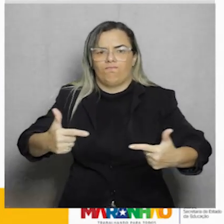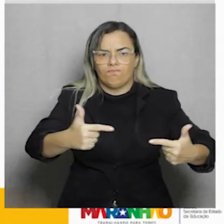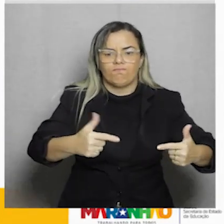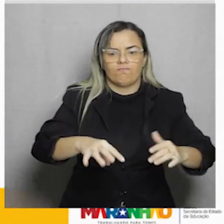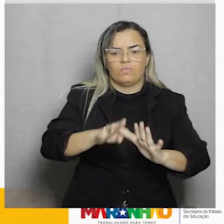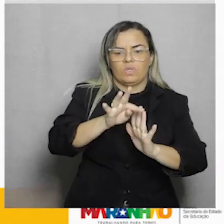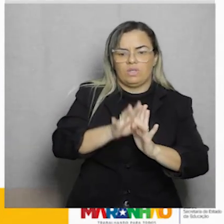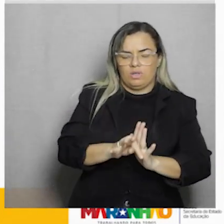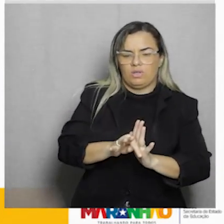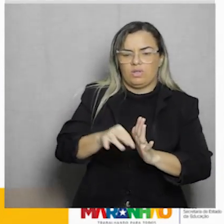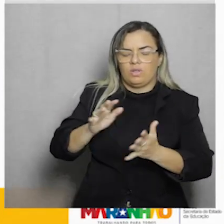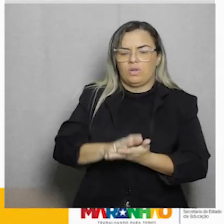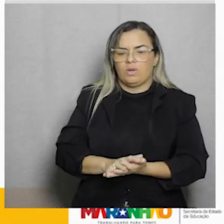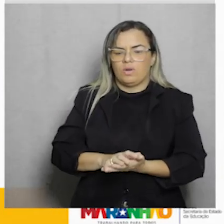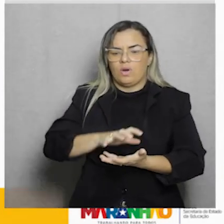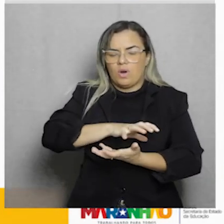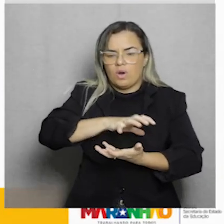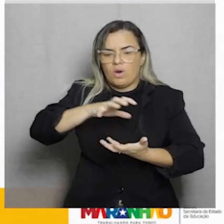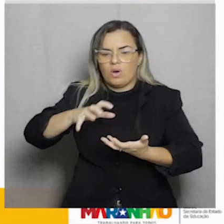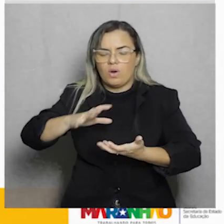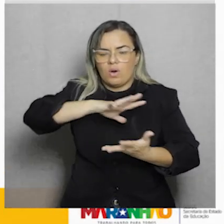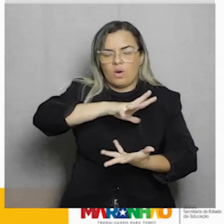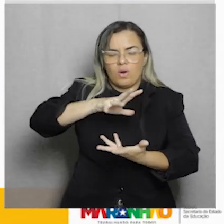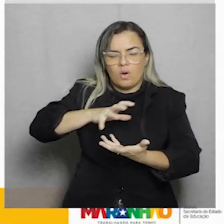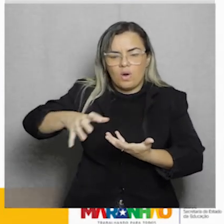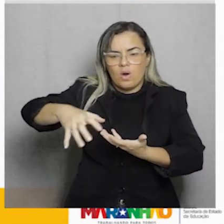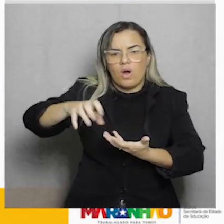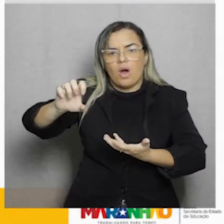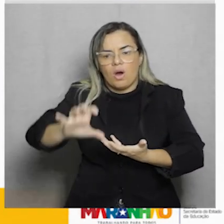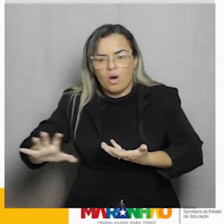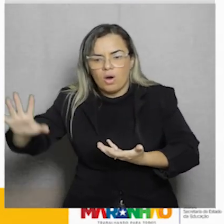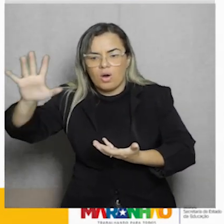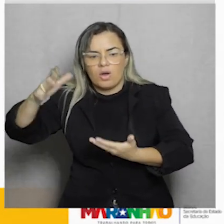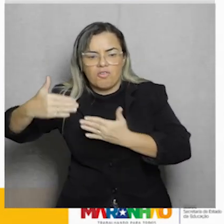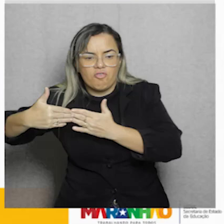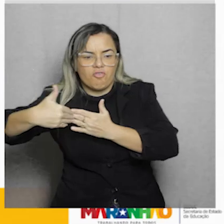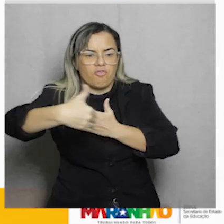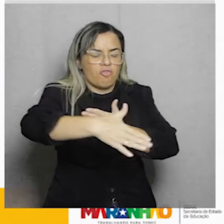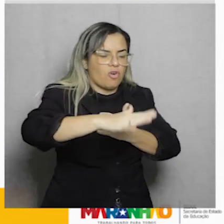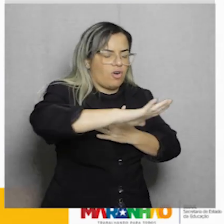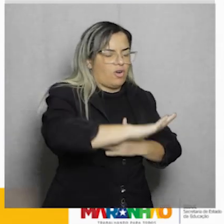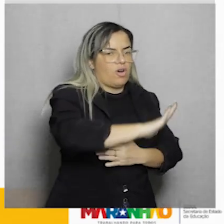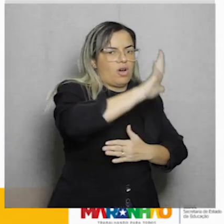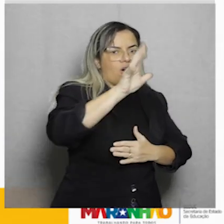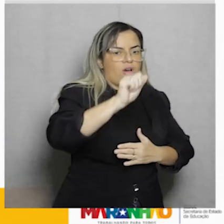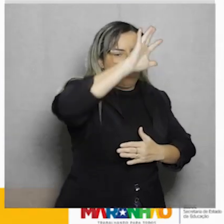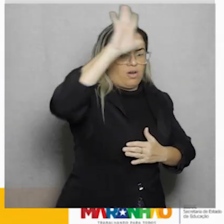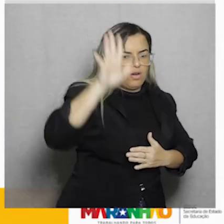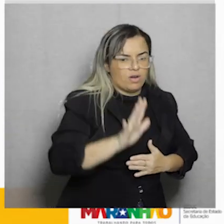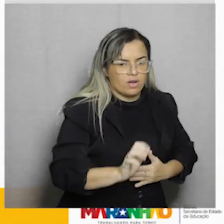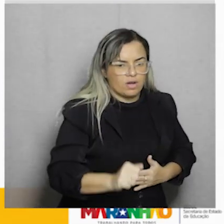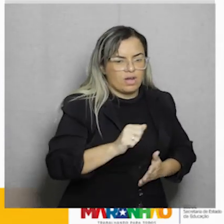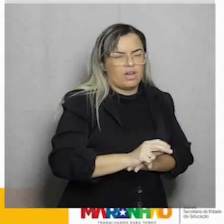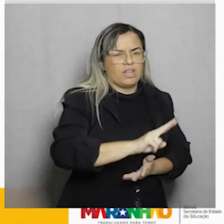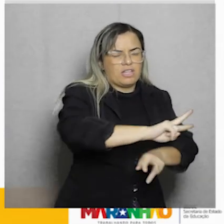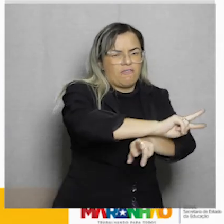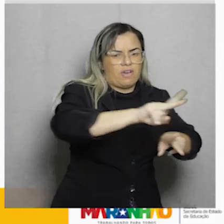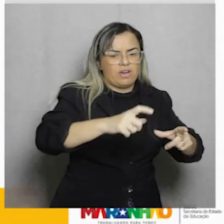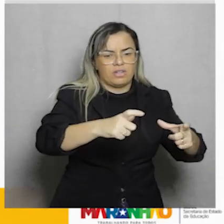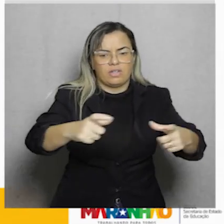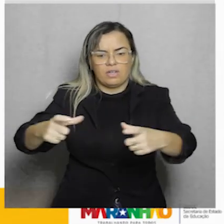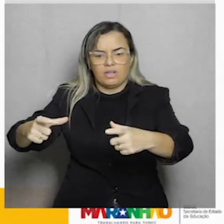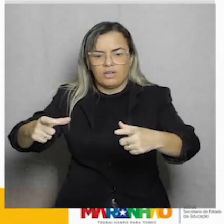isso. No continente europeu e fora dele. Na Ásia, na África. Muitos desses